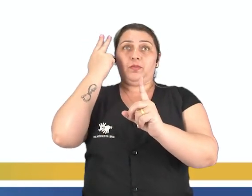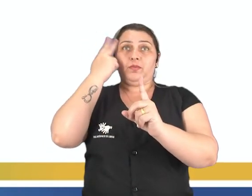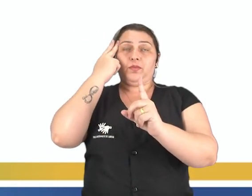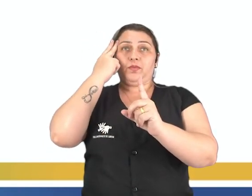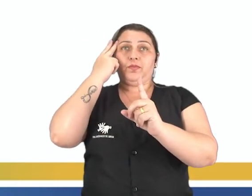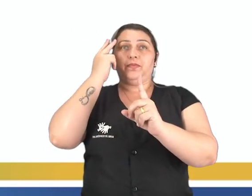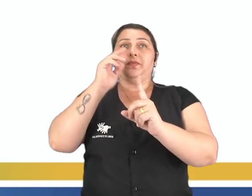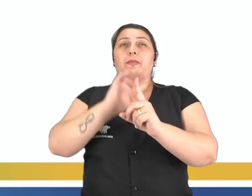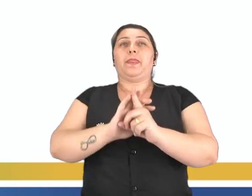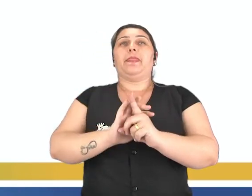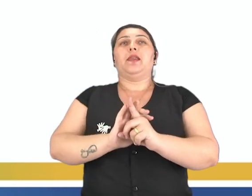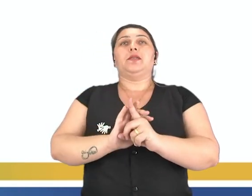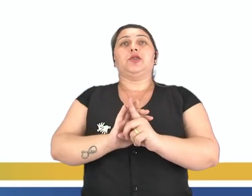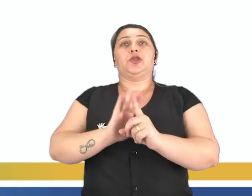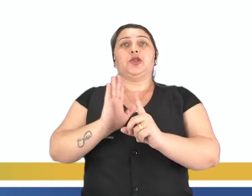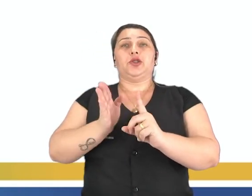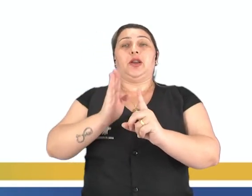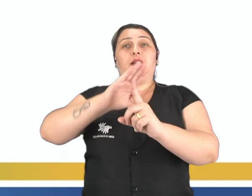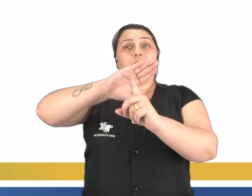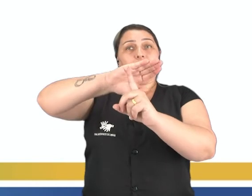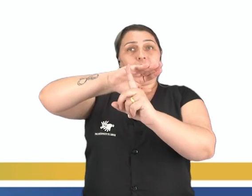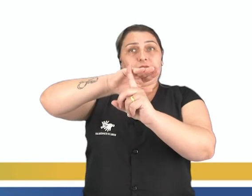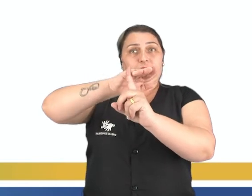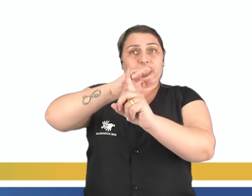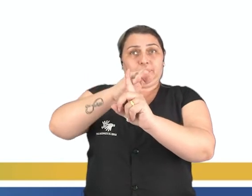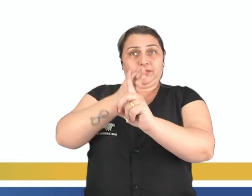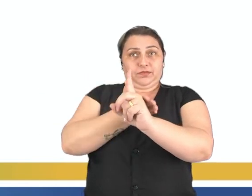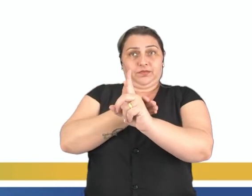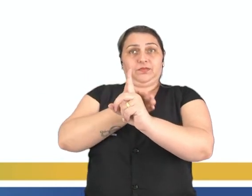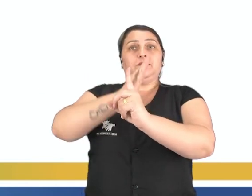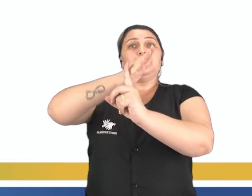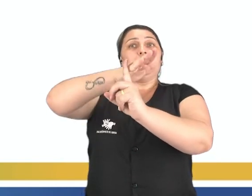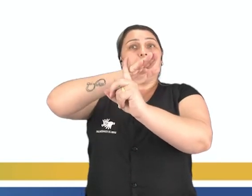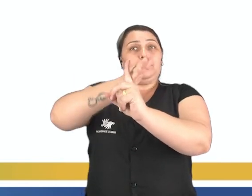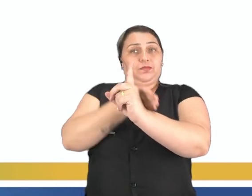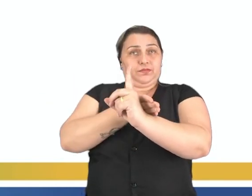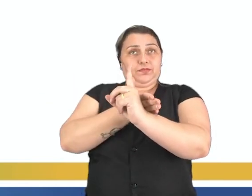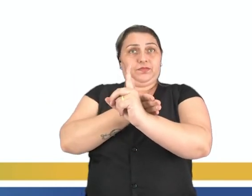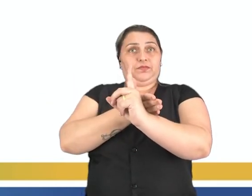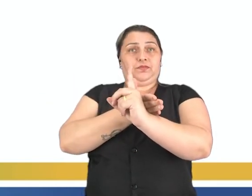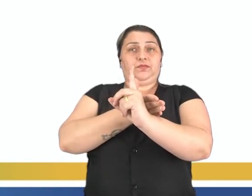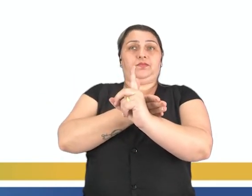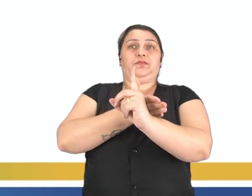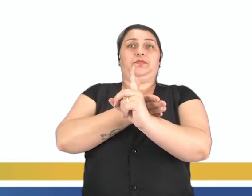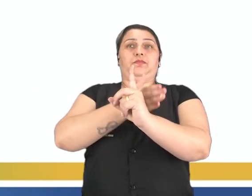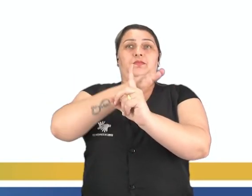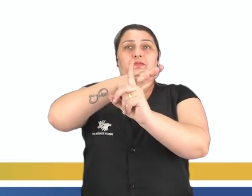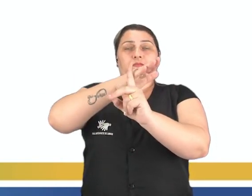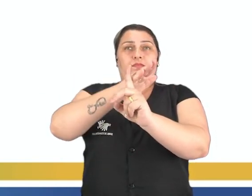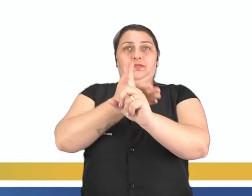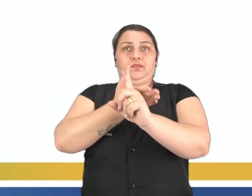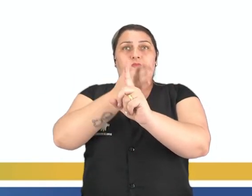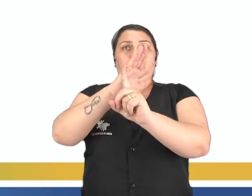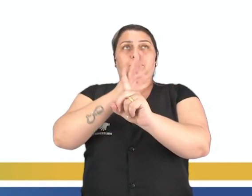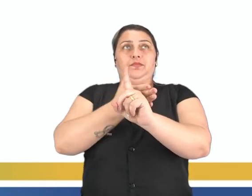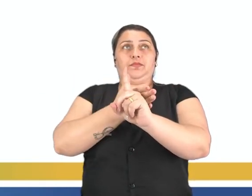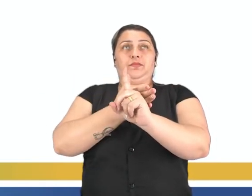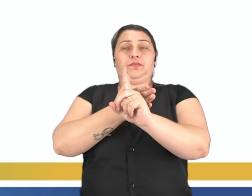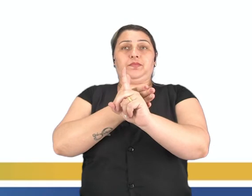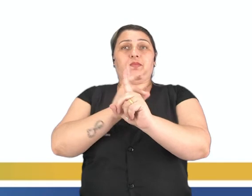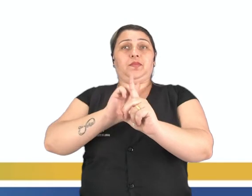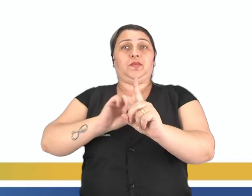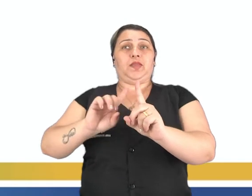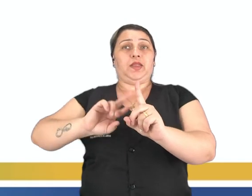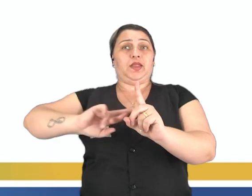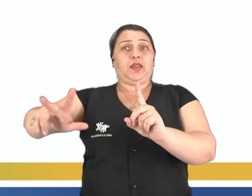da pessoa. Já quando ela tem a lordose, ela fica mais acentuada, né? Que não